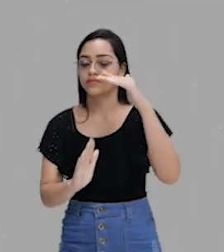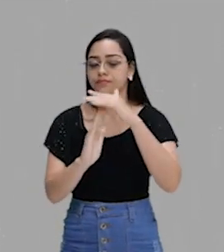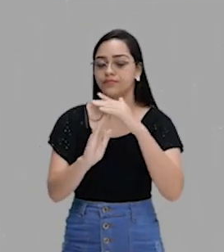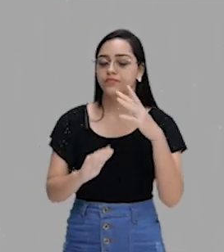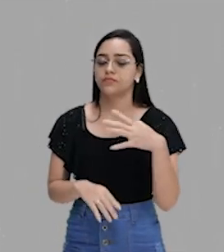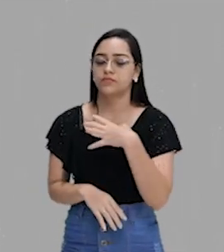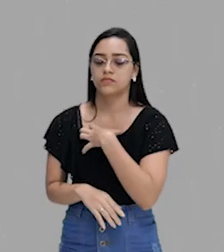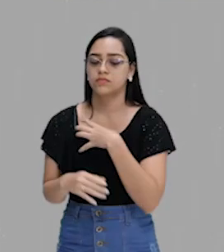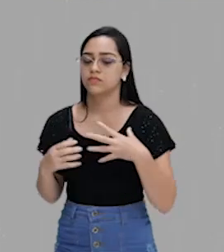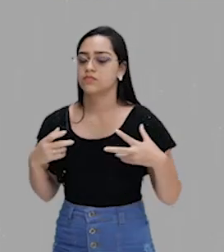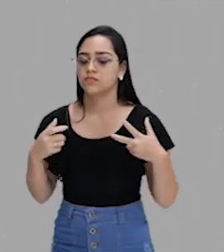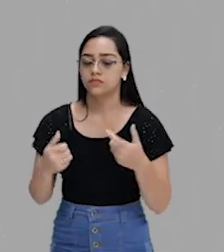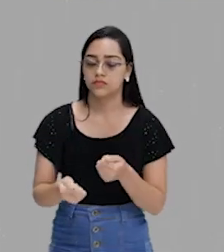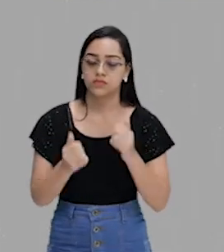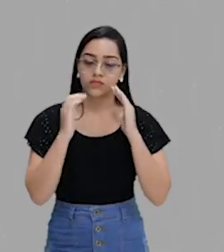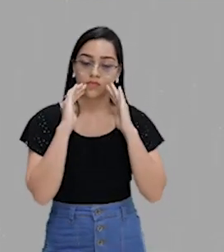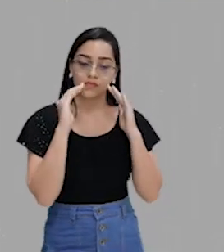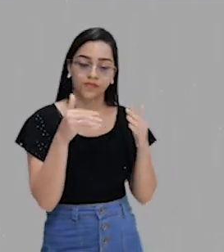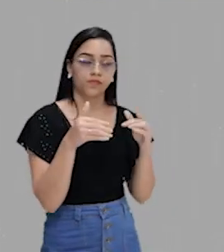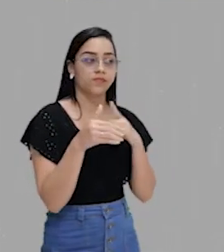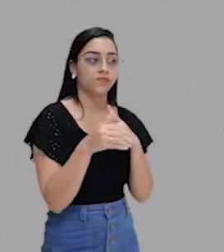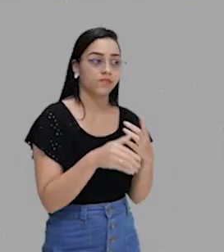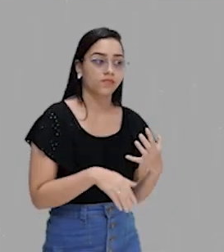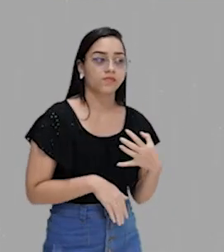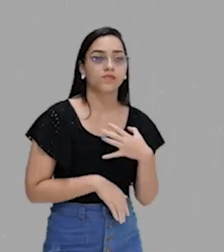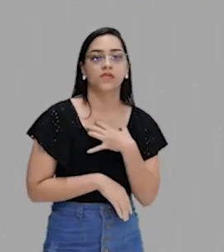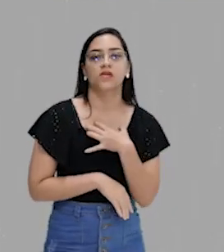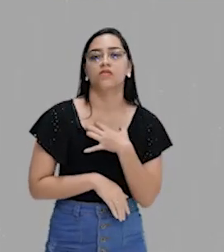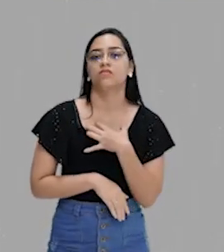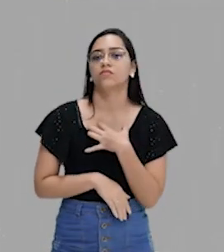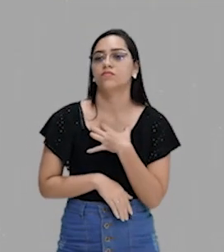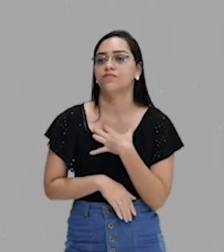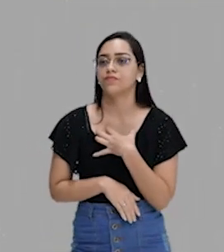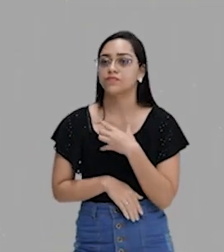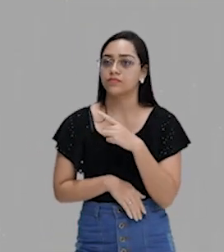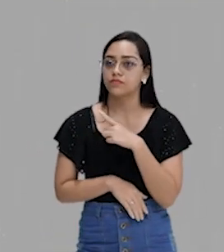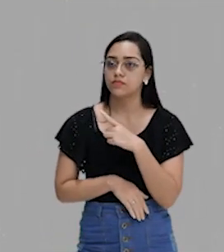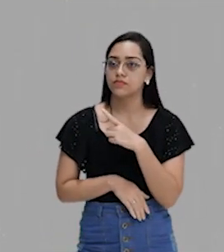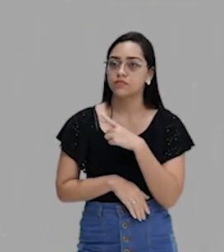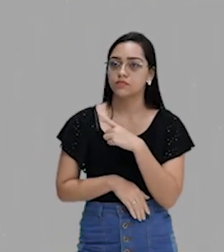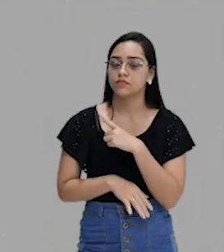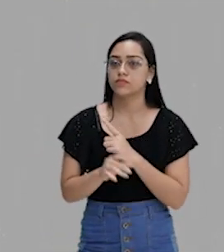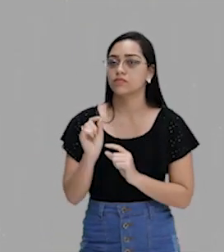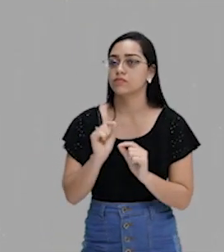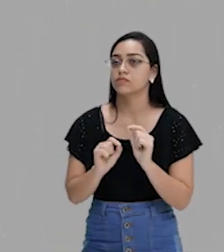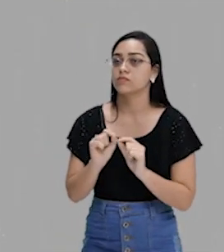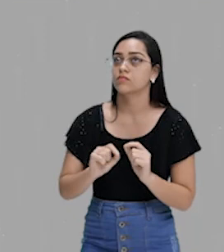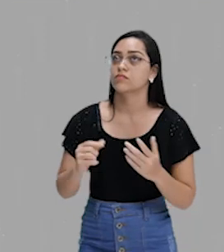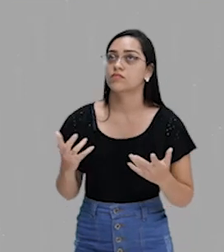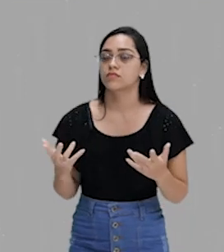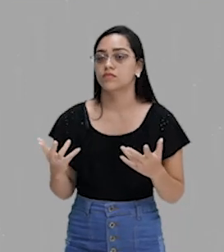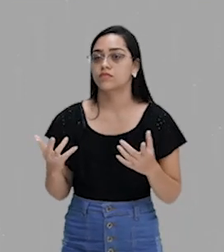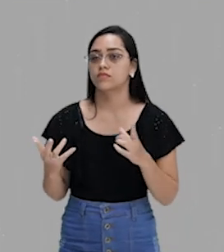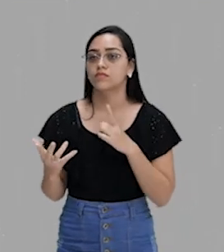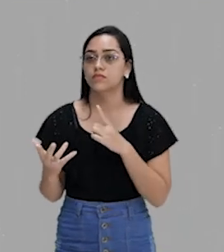ápice. Tudo mais voltado para o sentimento, para a questão daquilo que se